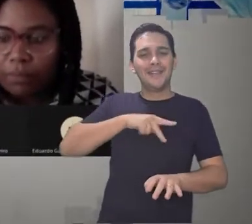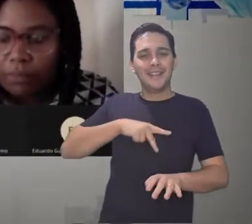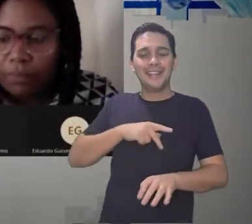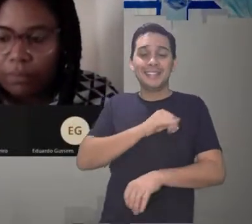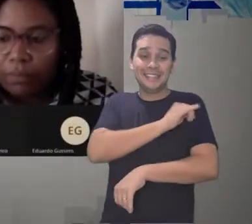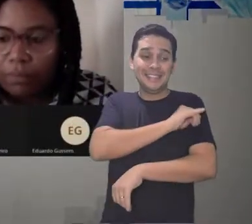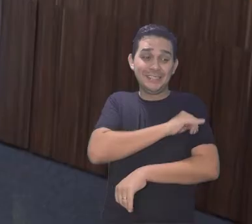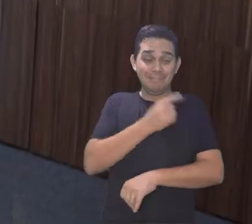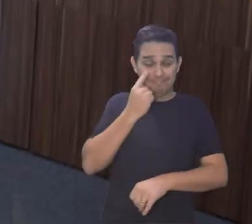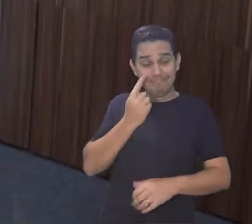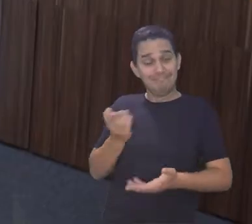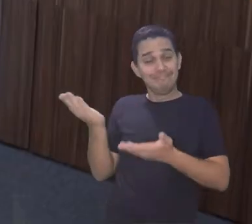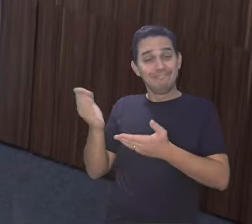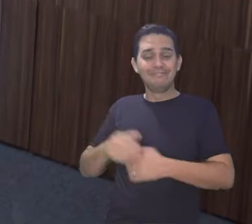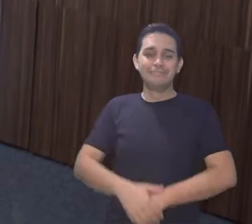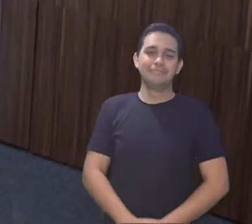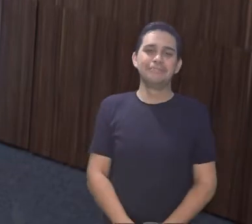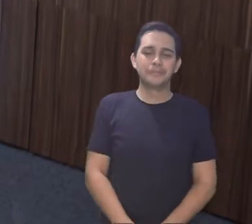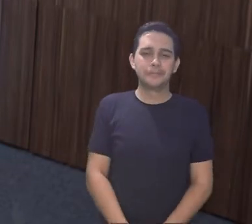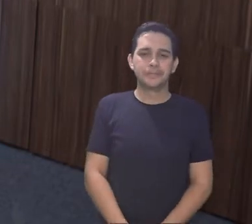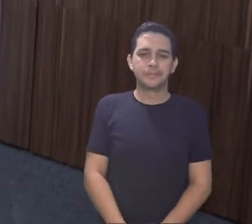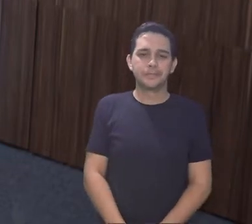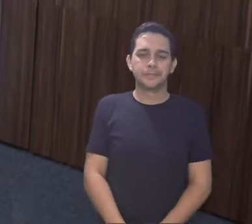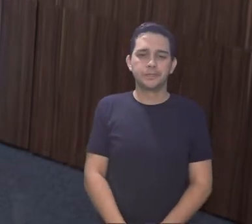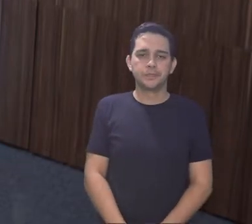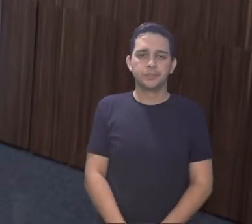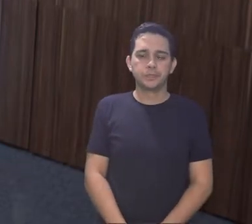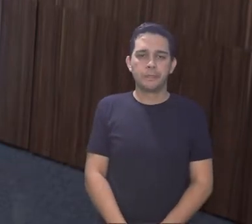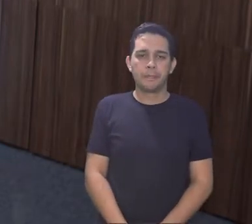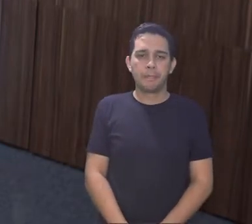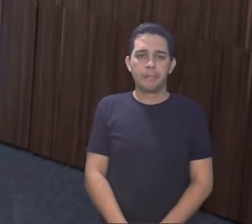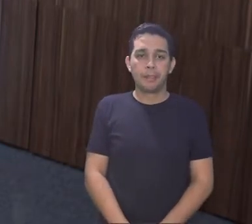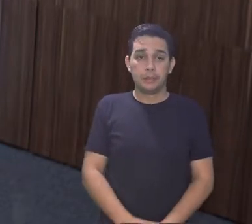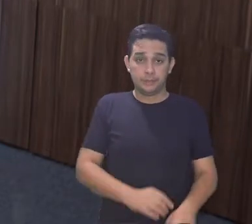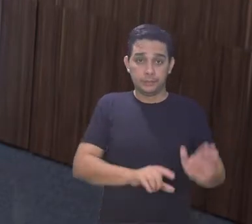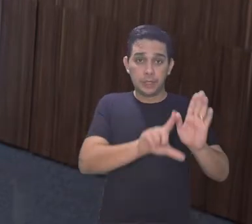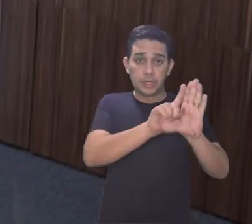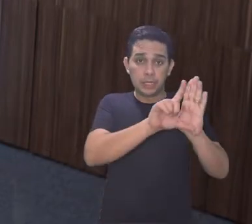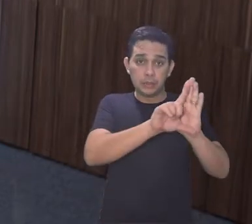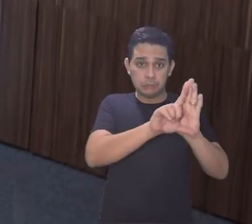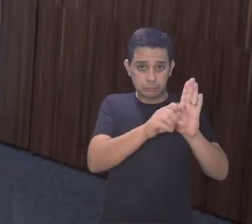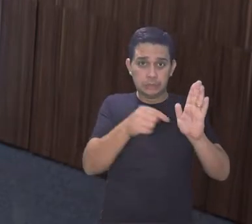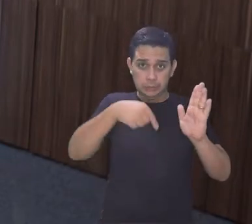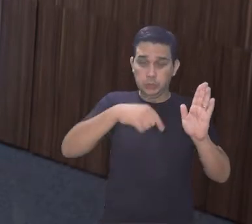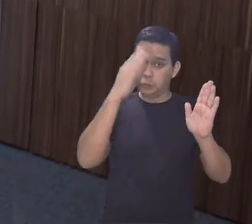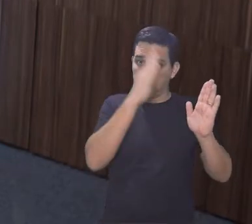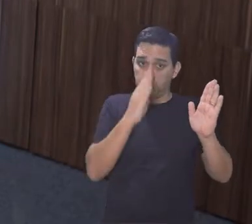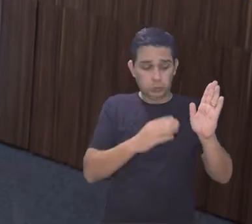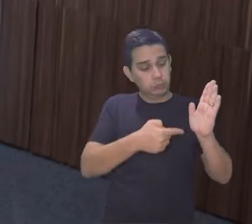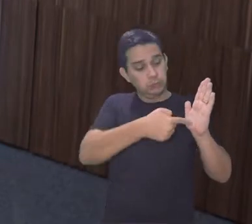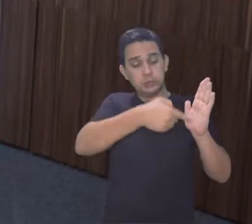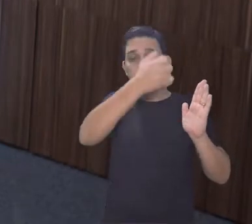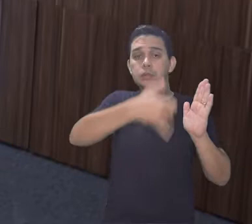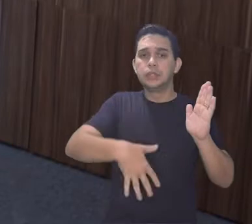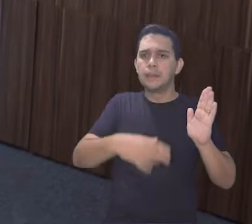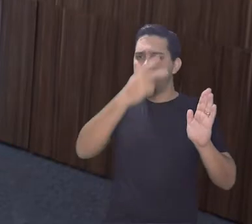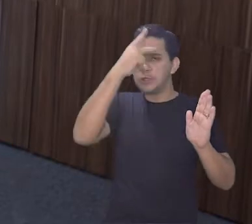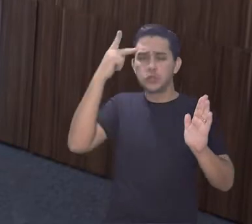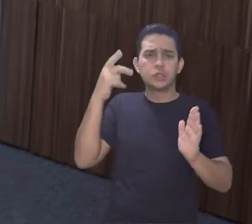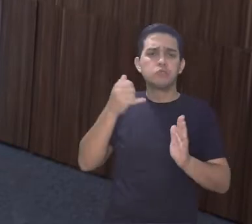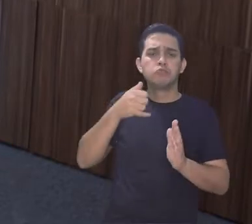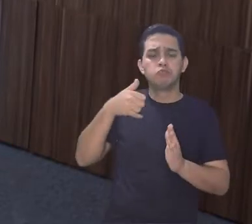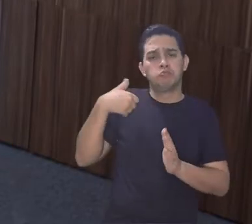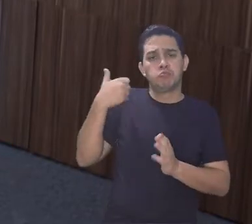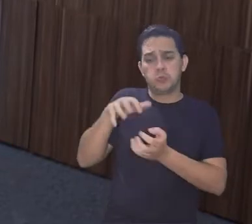Confira. Segundo a legislação brasileira, as pessoas idosas e com deficiência têm direito ao atendimento prioritário.